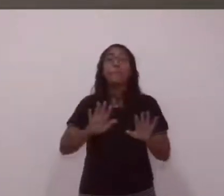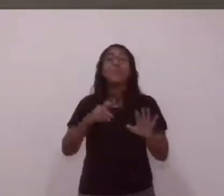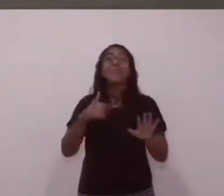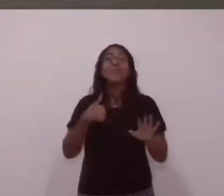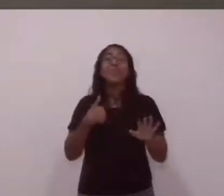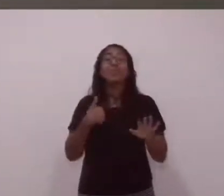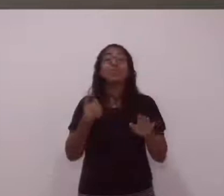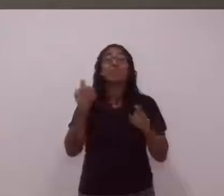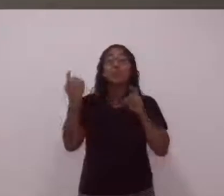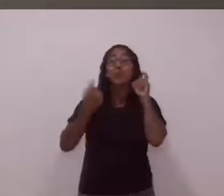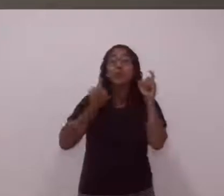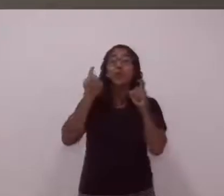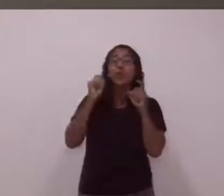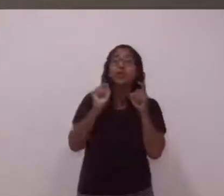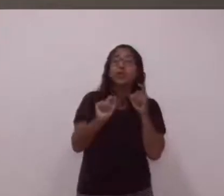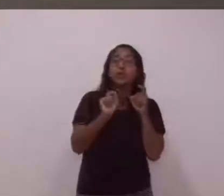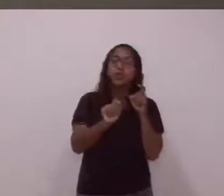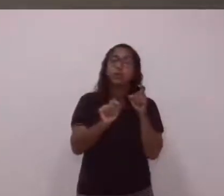da oportunidade